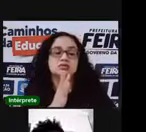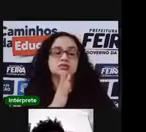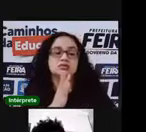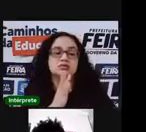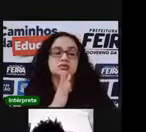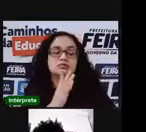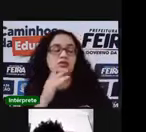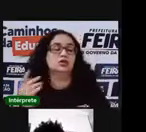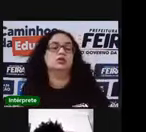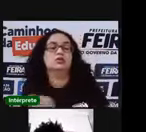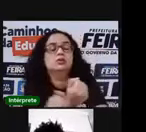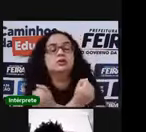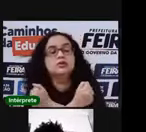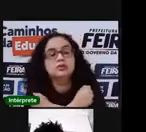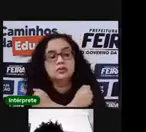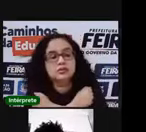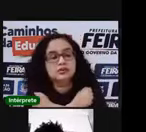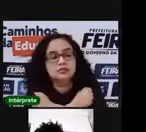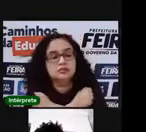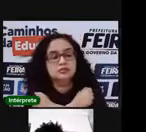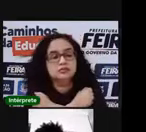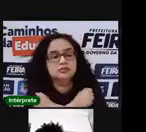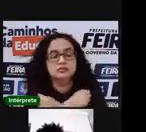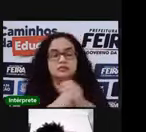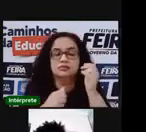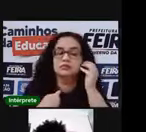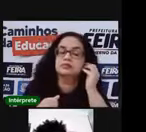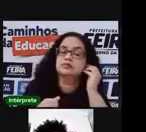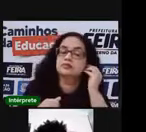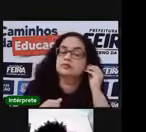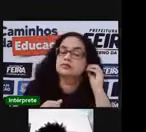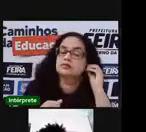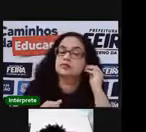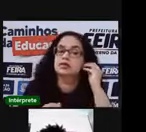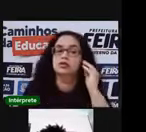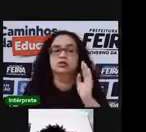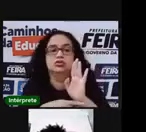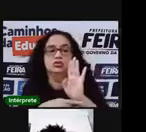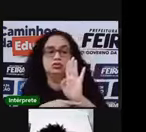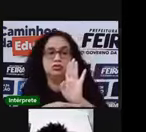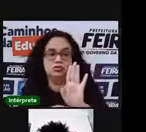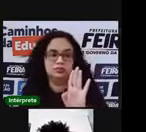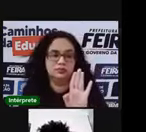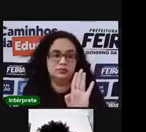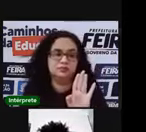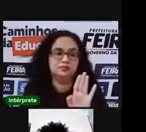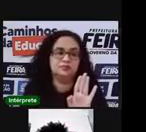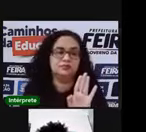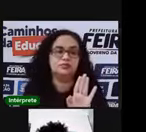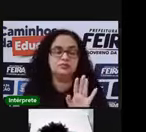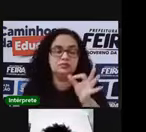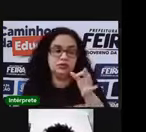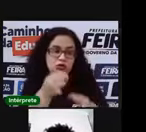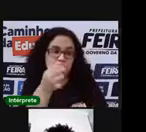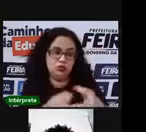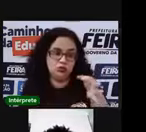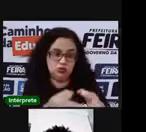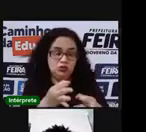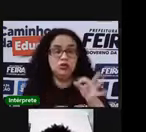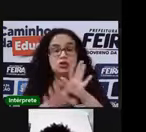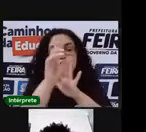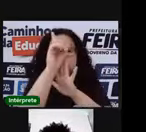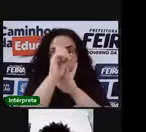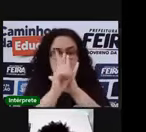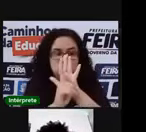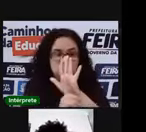Isso não é abraçar, tá? Então, ser solidário é essa prática, né, da justiça, do direito,